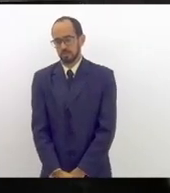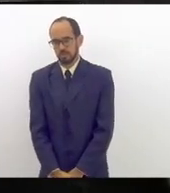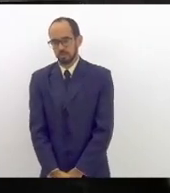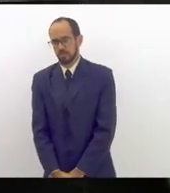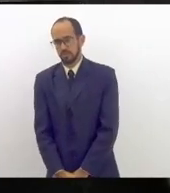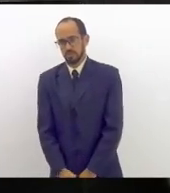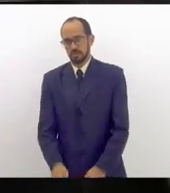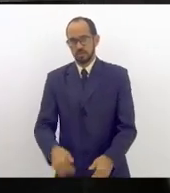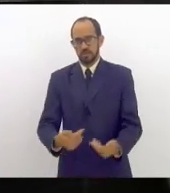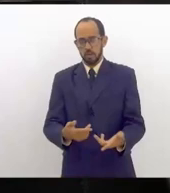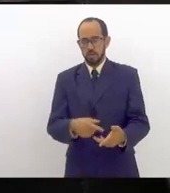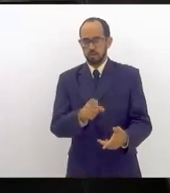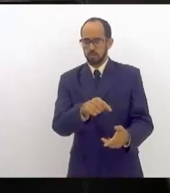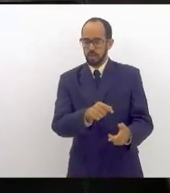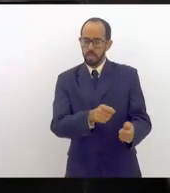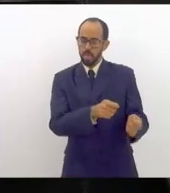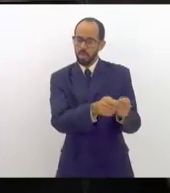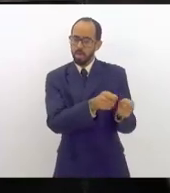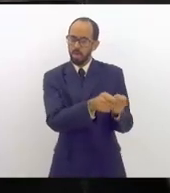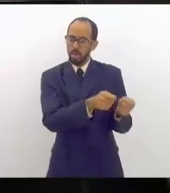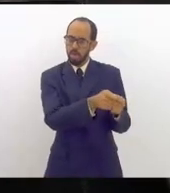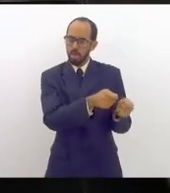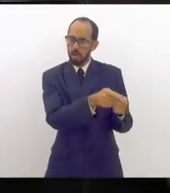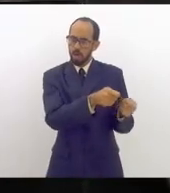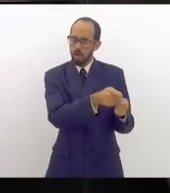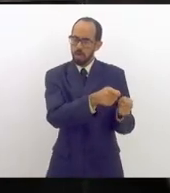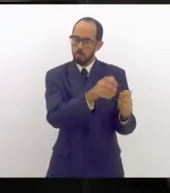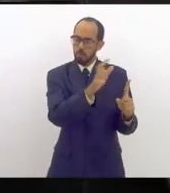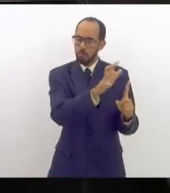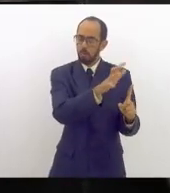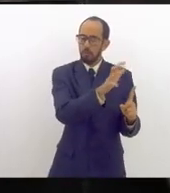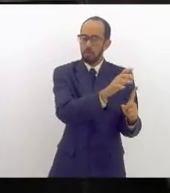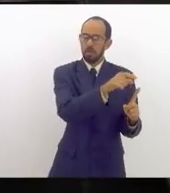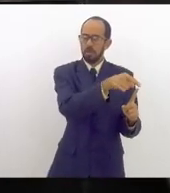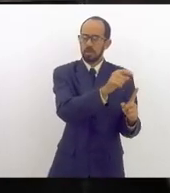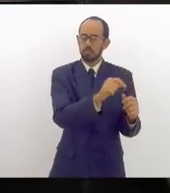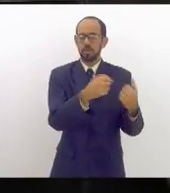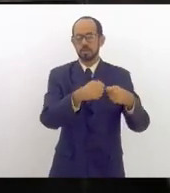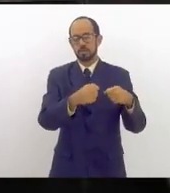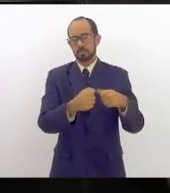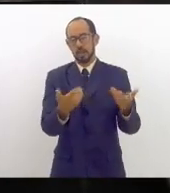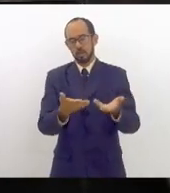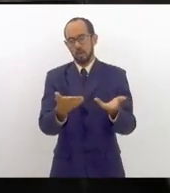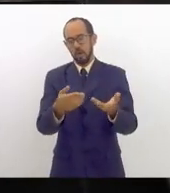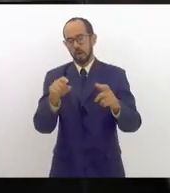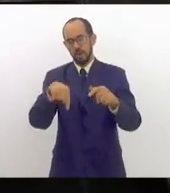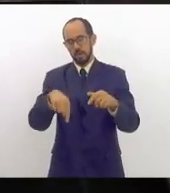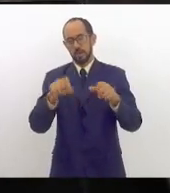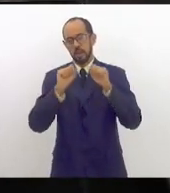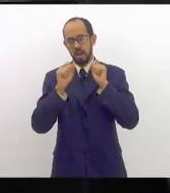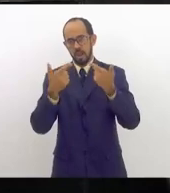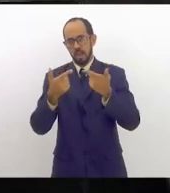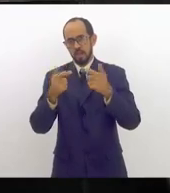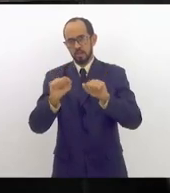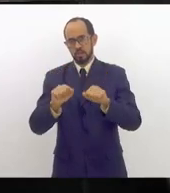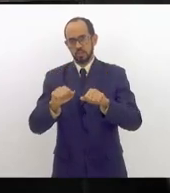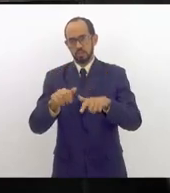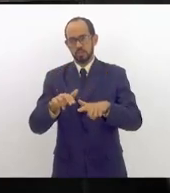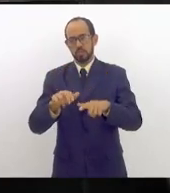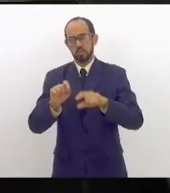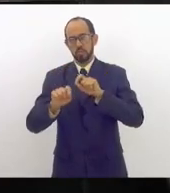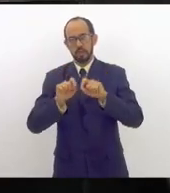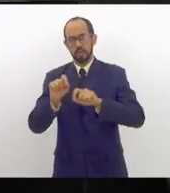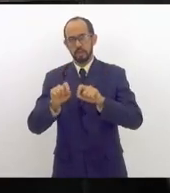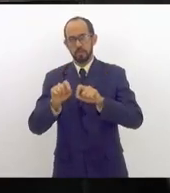seja, chantagem que hoje essa casa tem que lidar, afinal de contas, por uma medida que é só